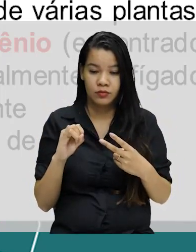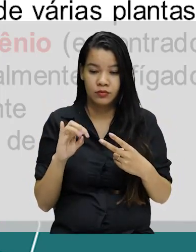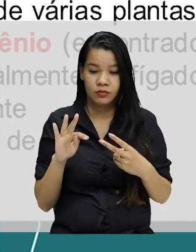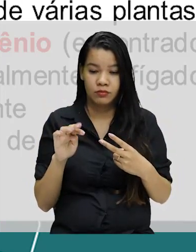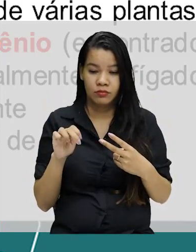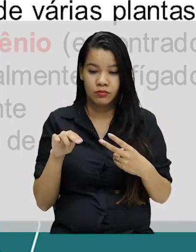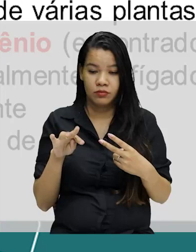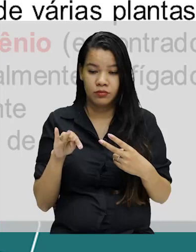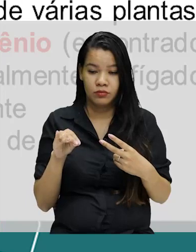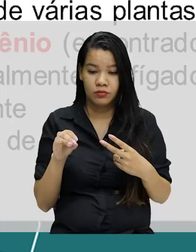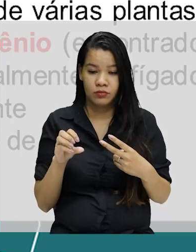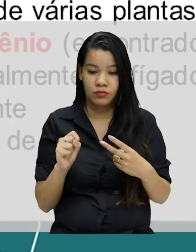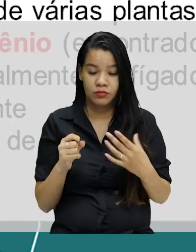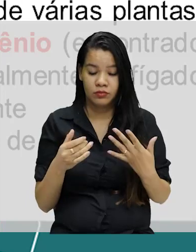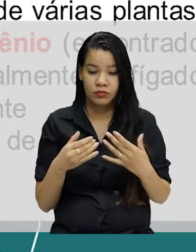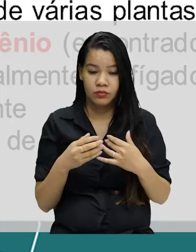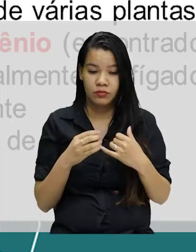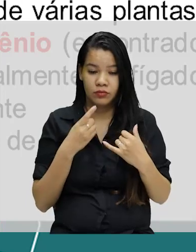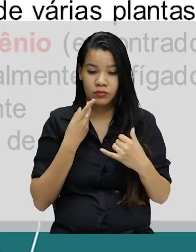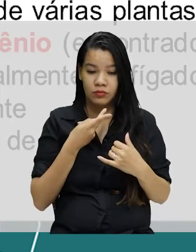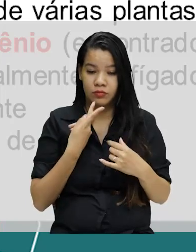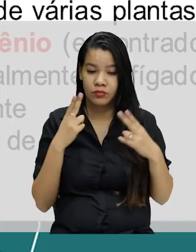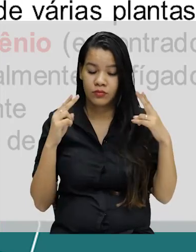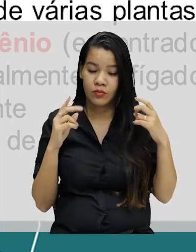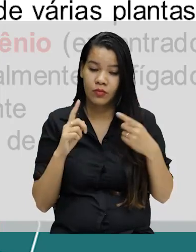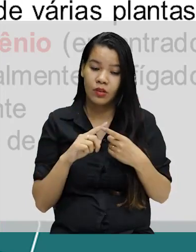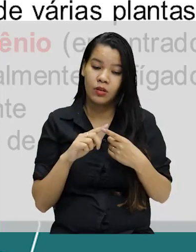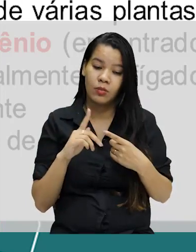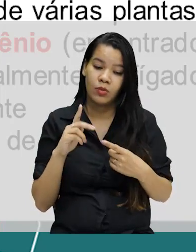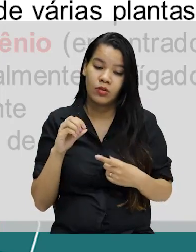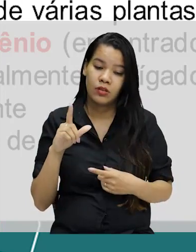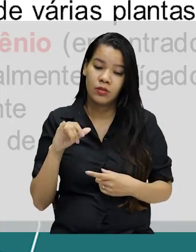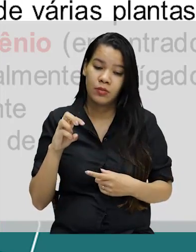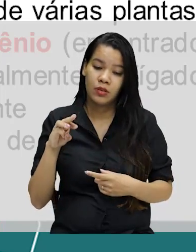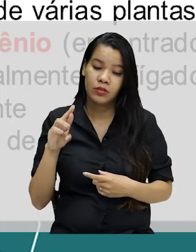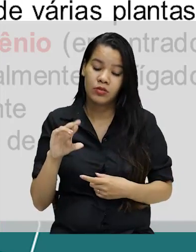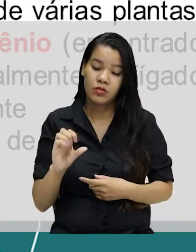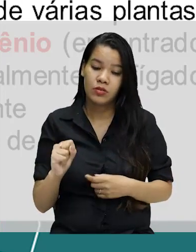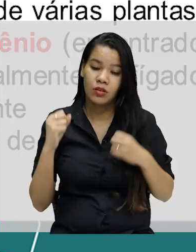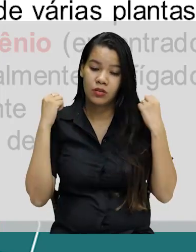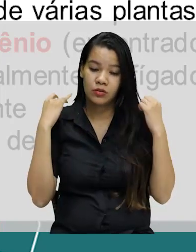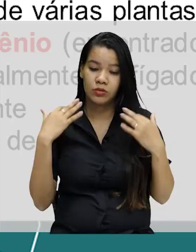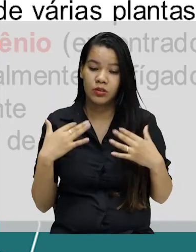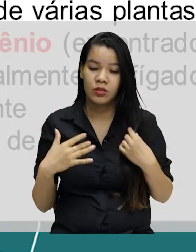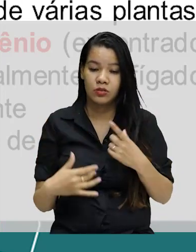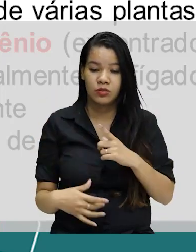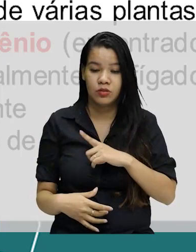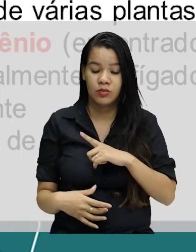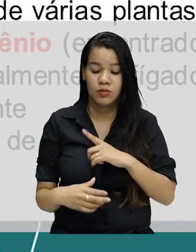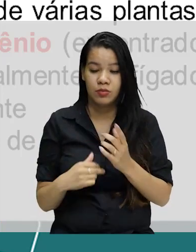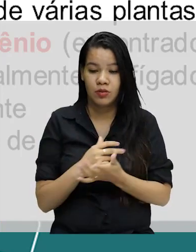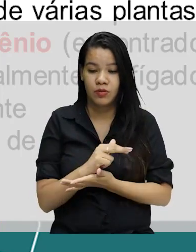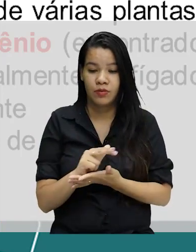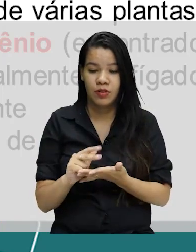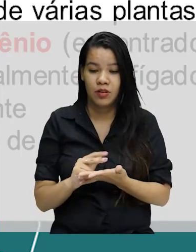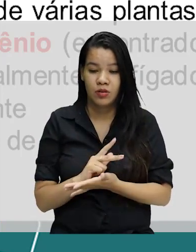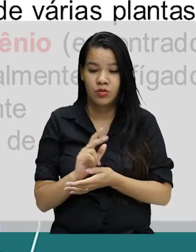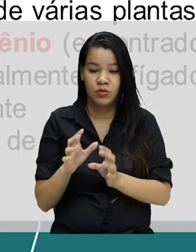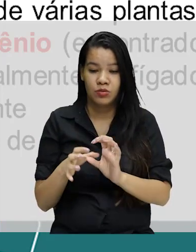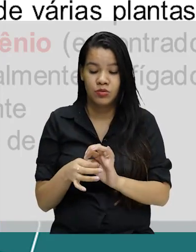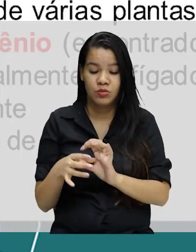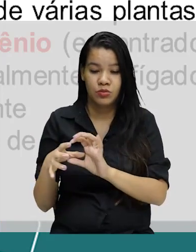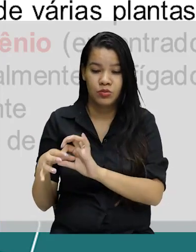sintéticos. Quando falamos de polímeros naturais, nós temos também uma um conjunto